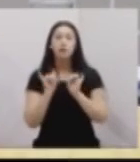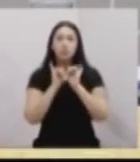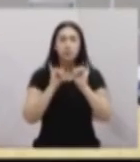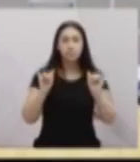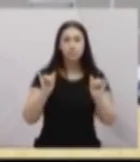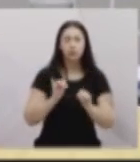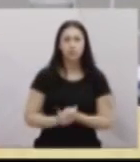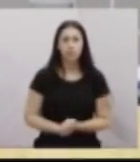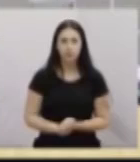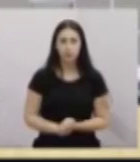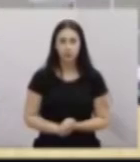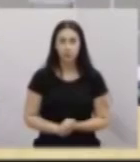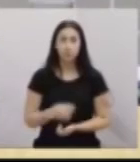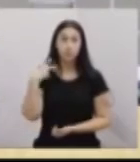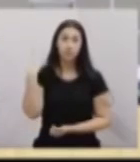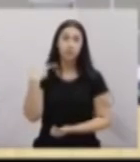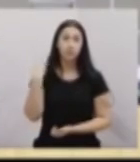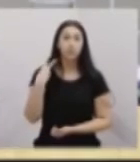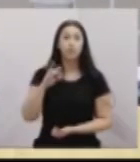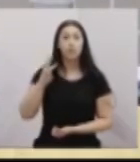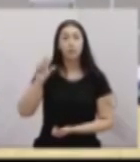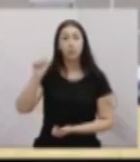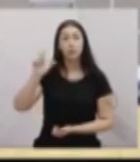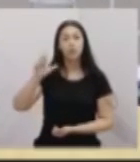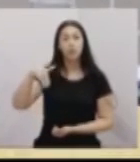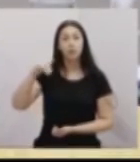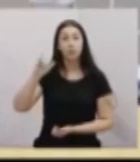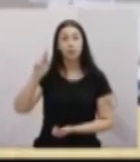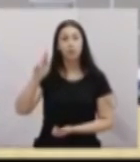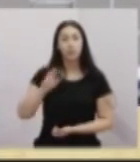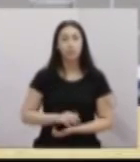presente manifestação. Vereador Valmir do Parque Meia Lua.